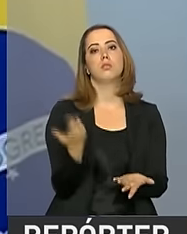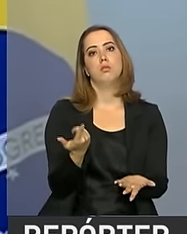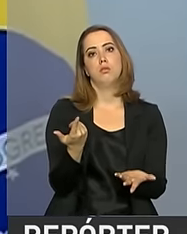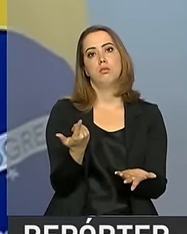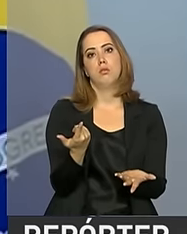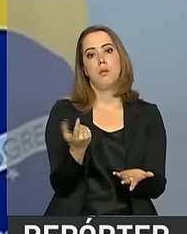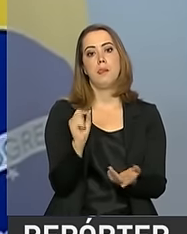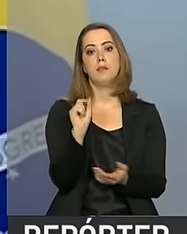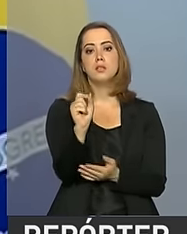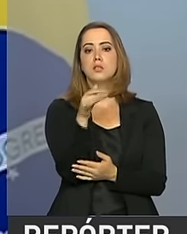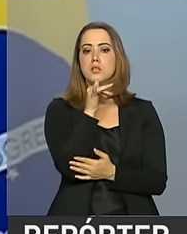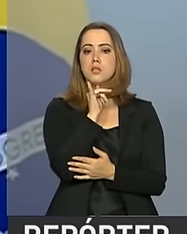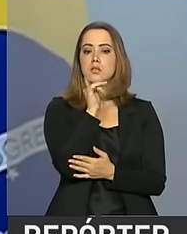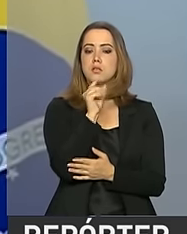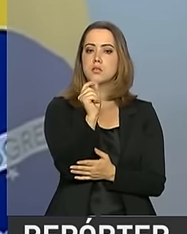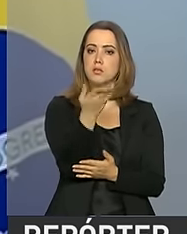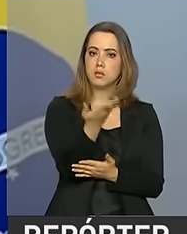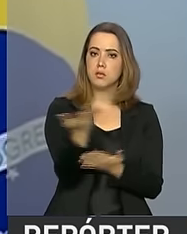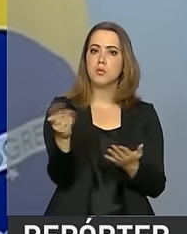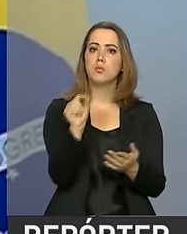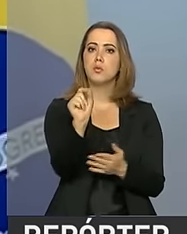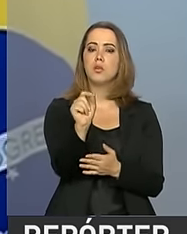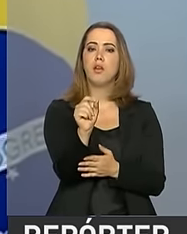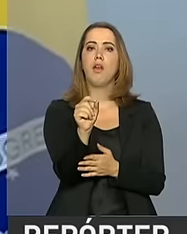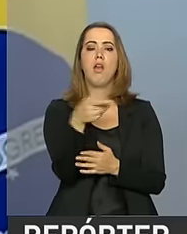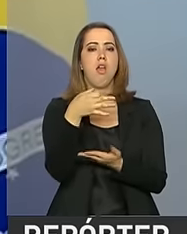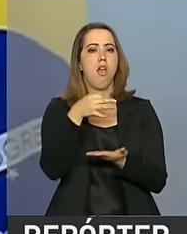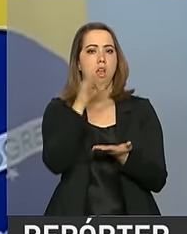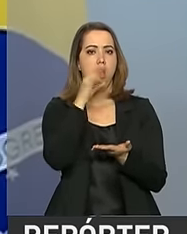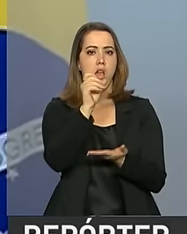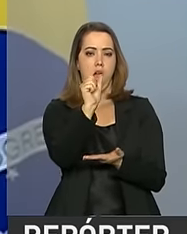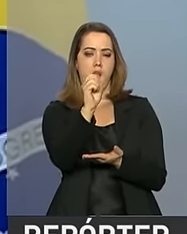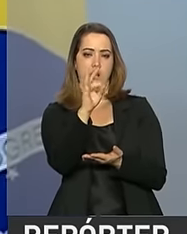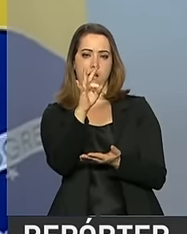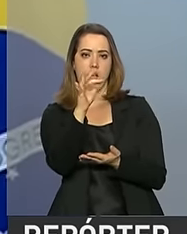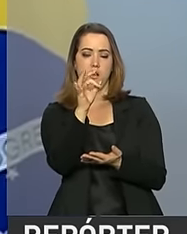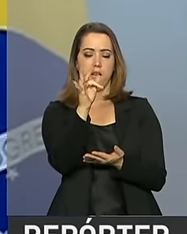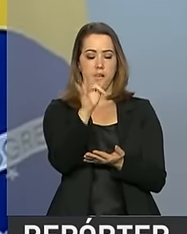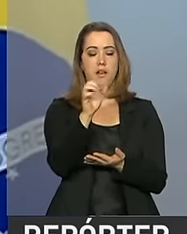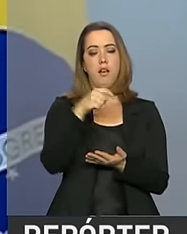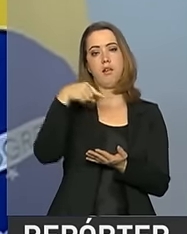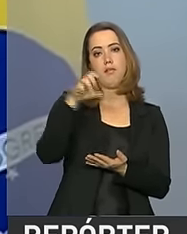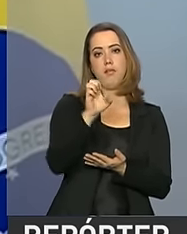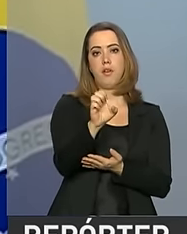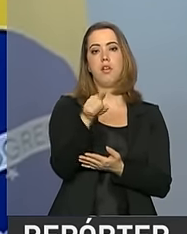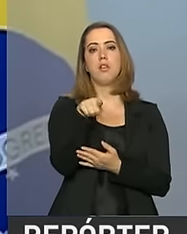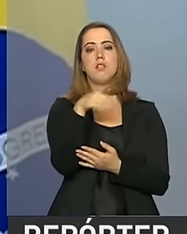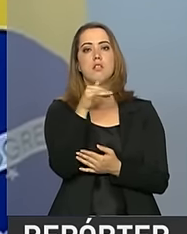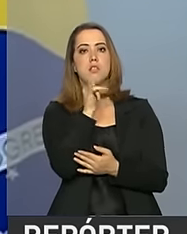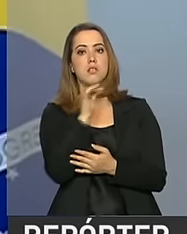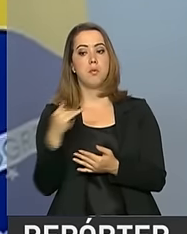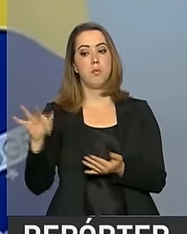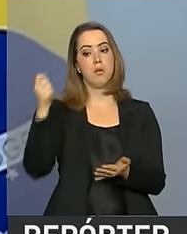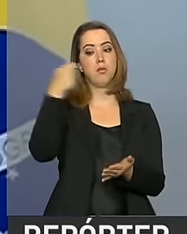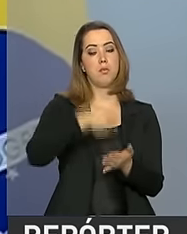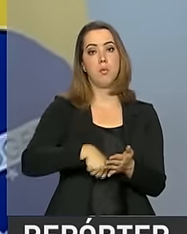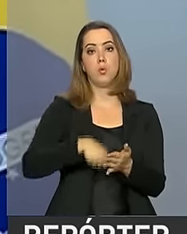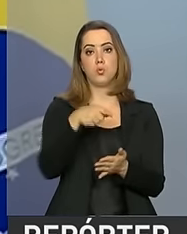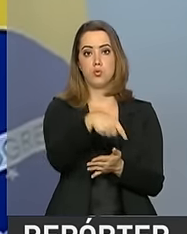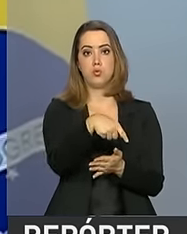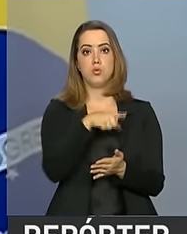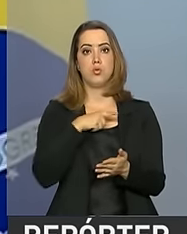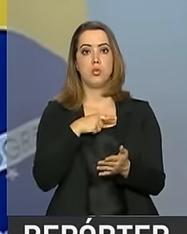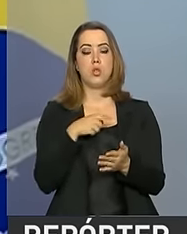isso? Por exemplo, você, em relação ao café, você tributa o café solúvel,